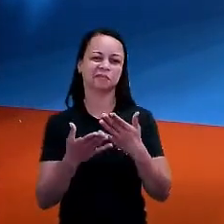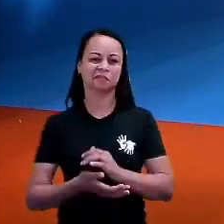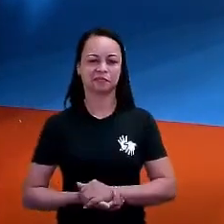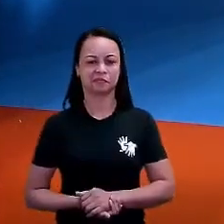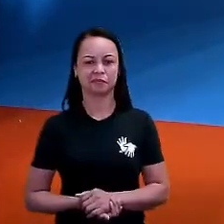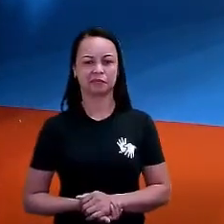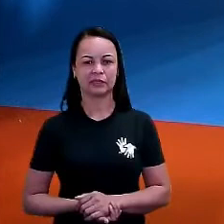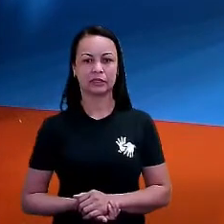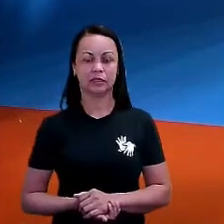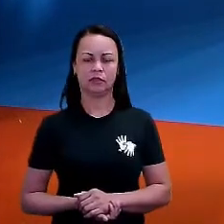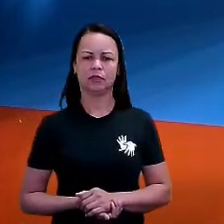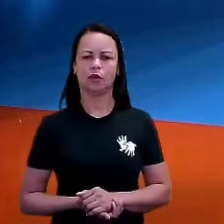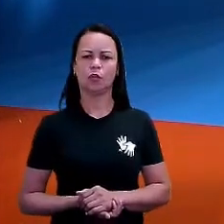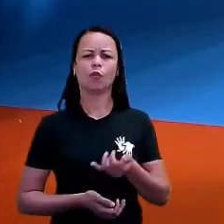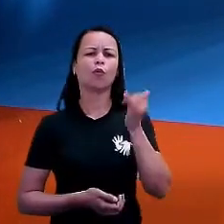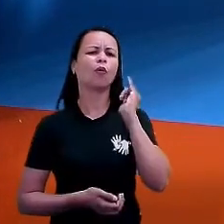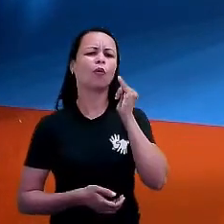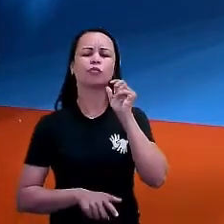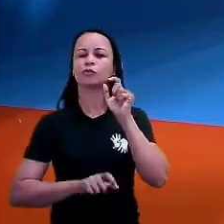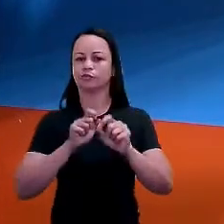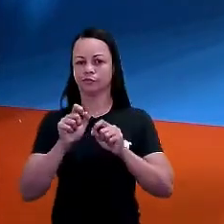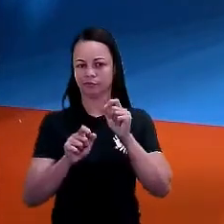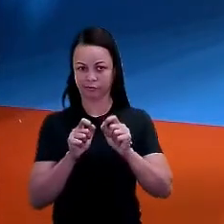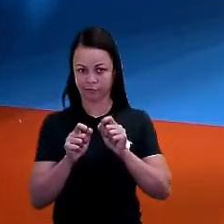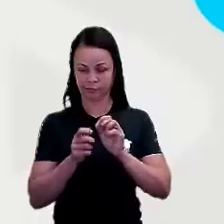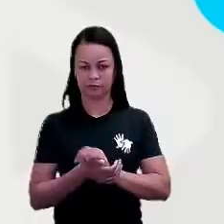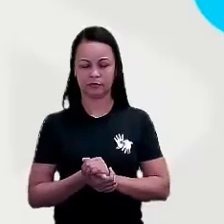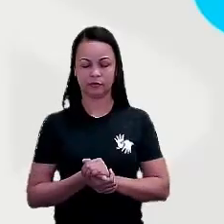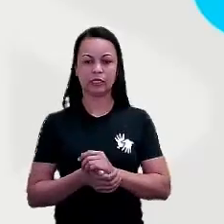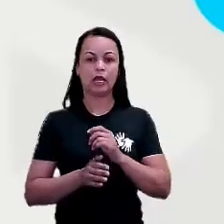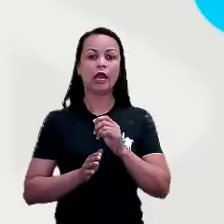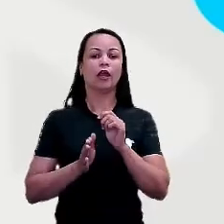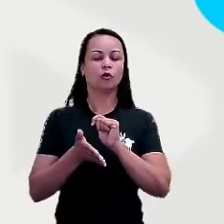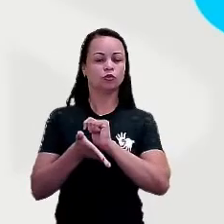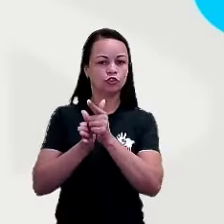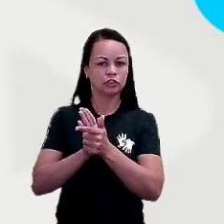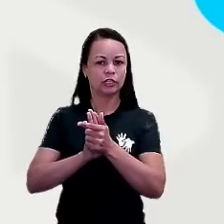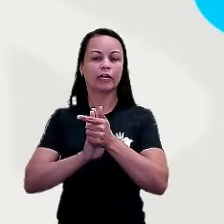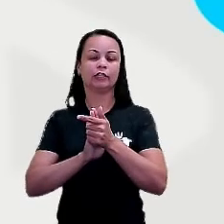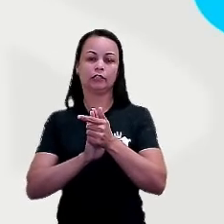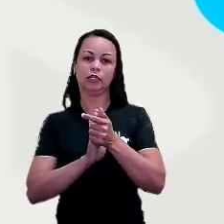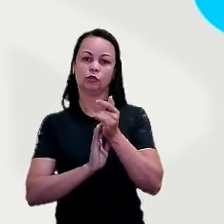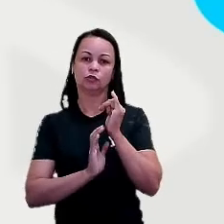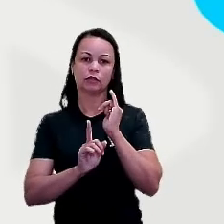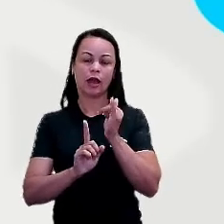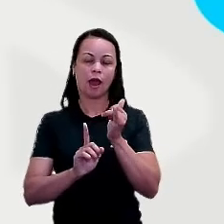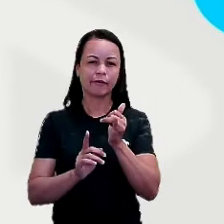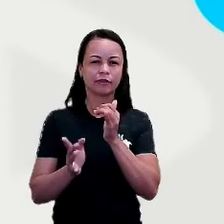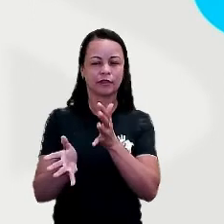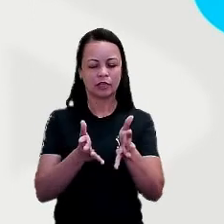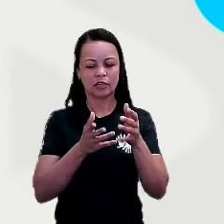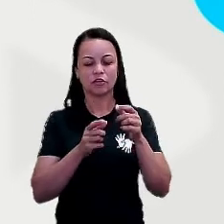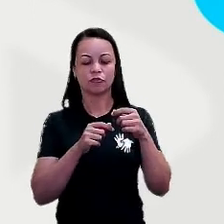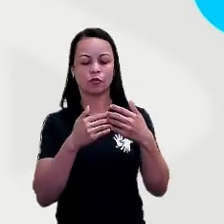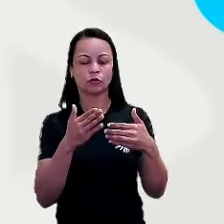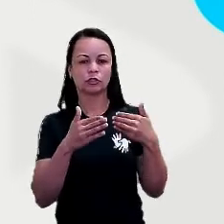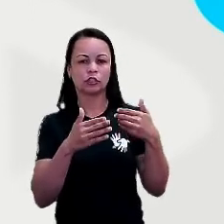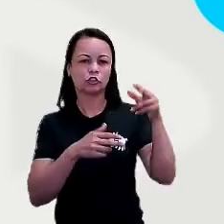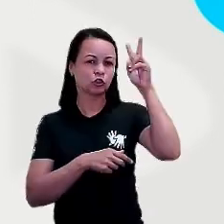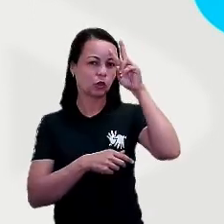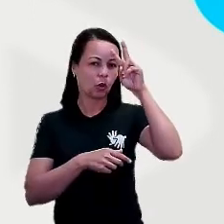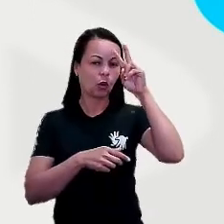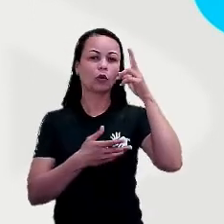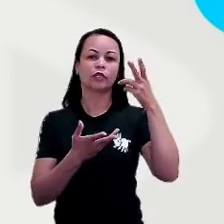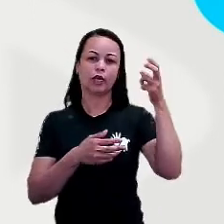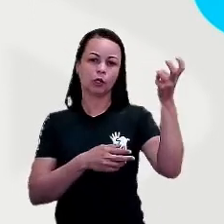Então, o que é um conto? Bom, é um gênero narrativo com larga tradição histórica e cultural.